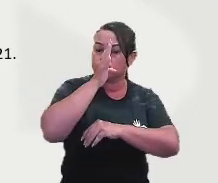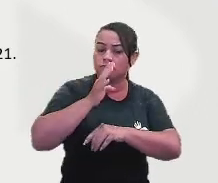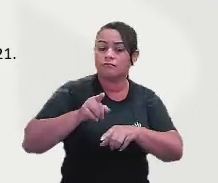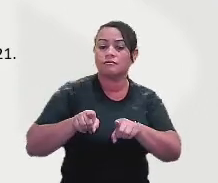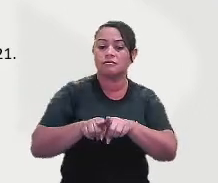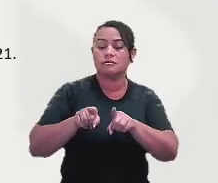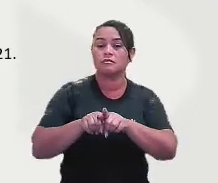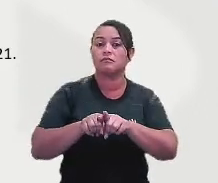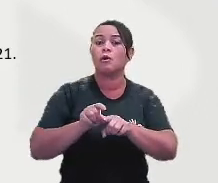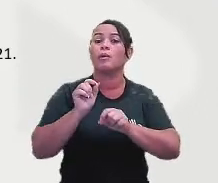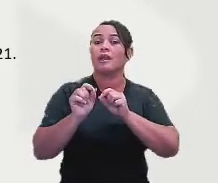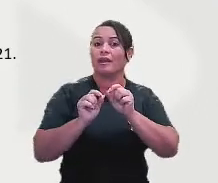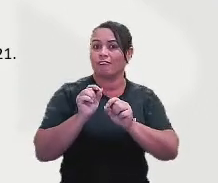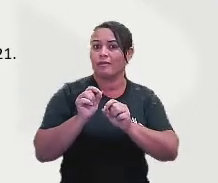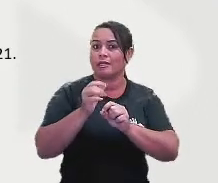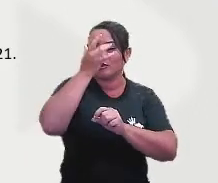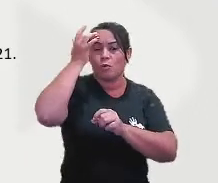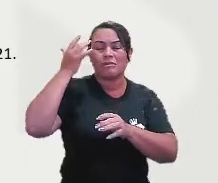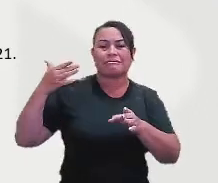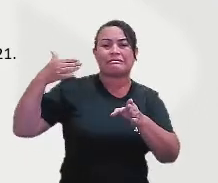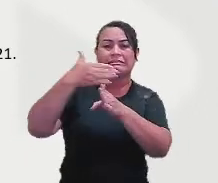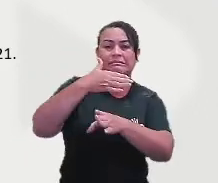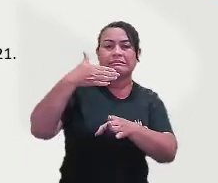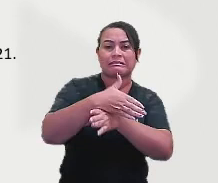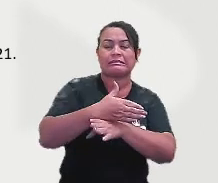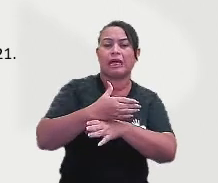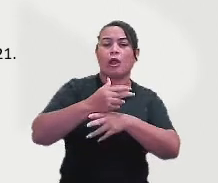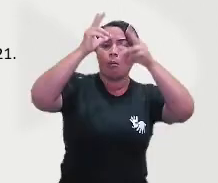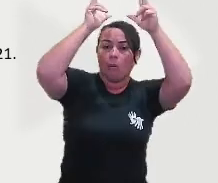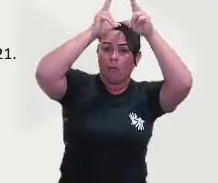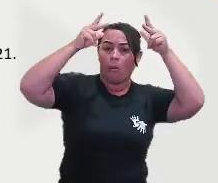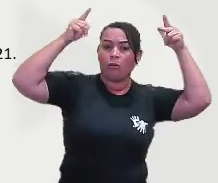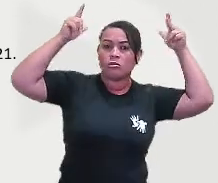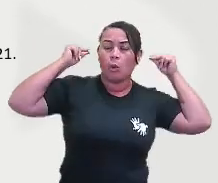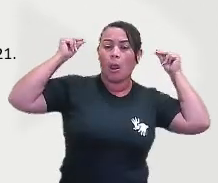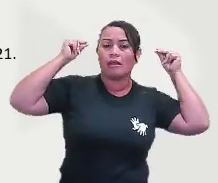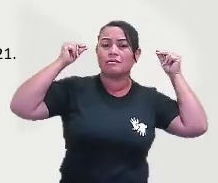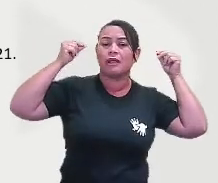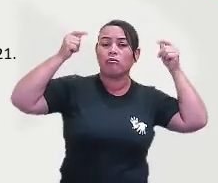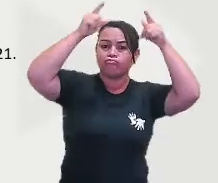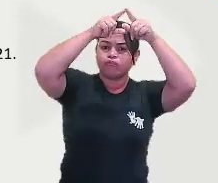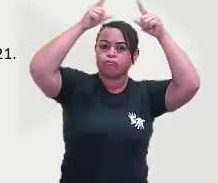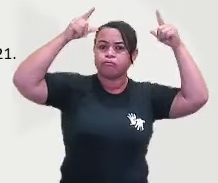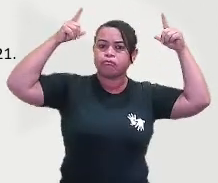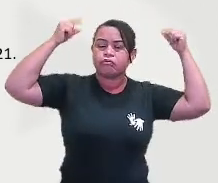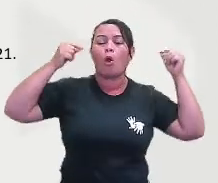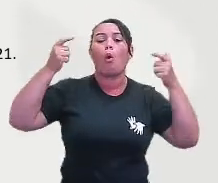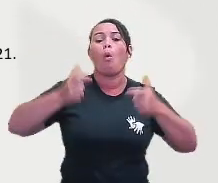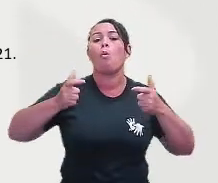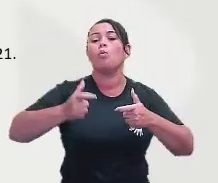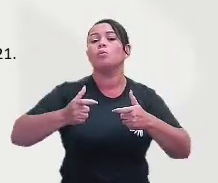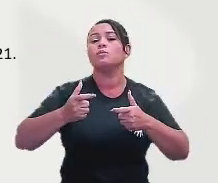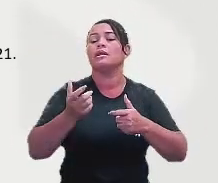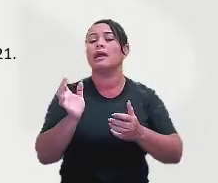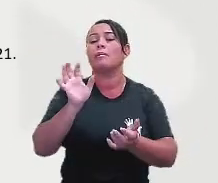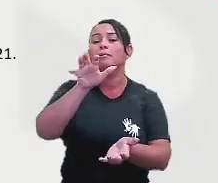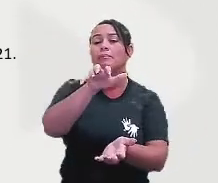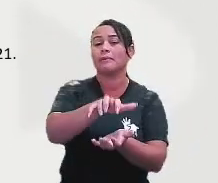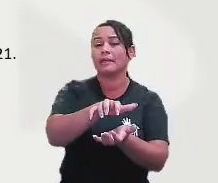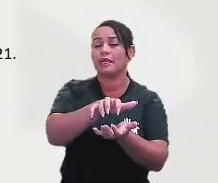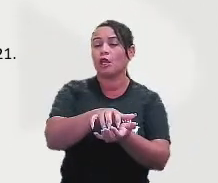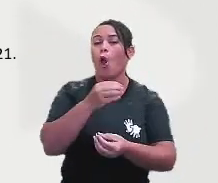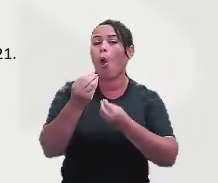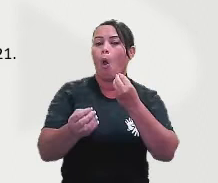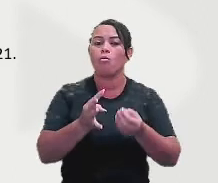os invasores holandeses à capitania de Pernambuco, que ficou conhecido como